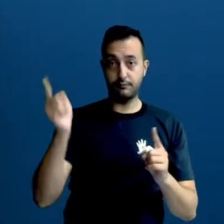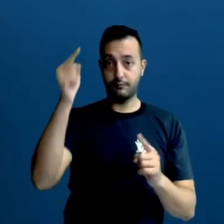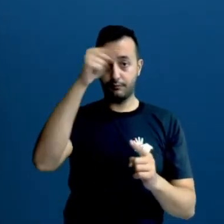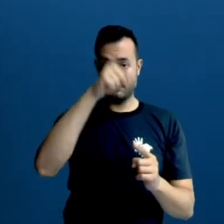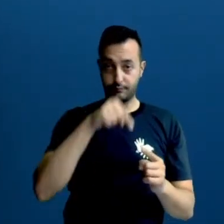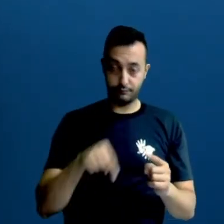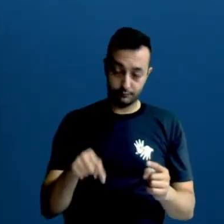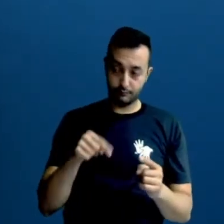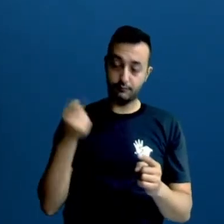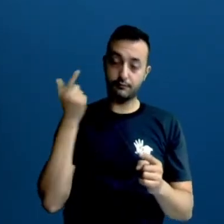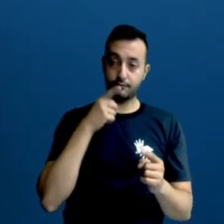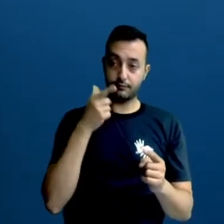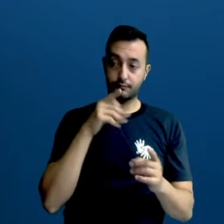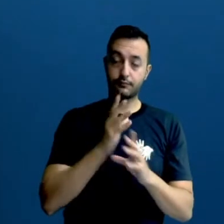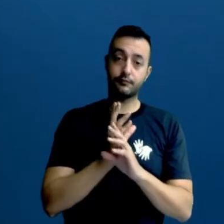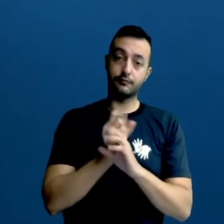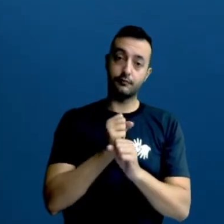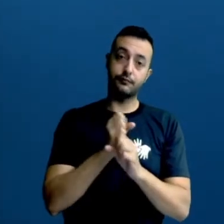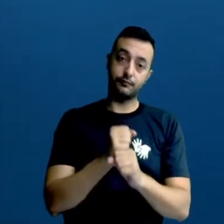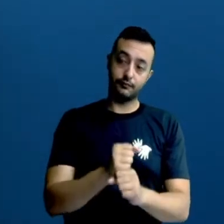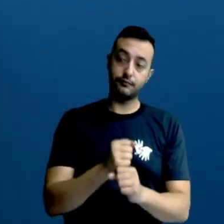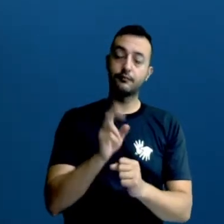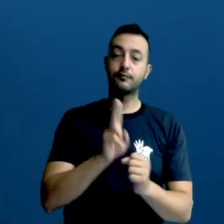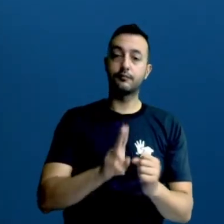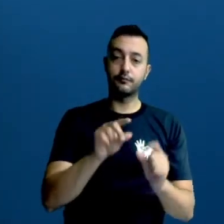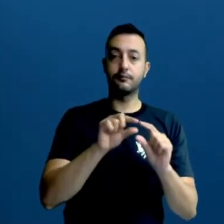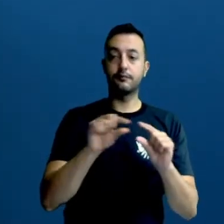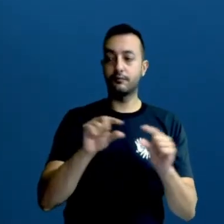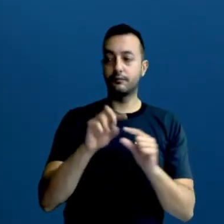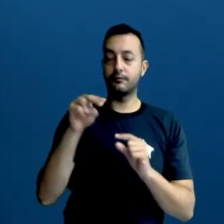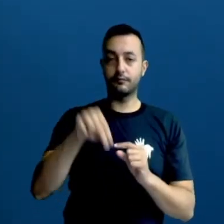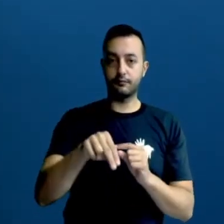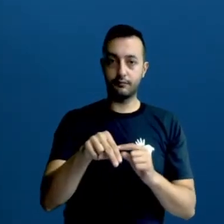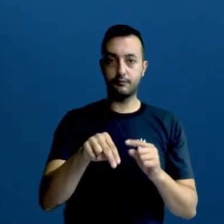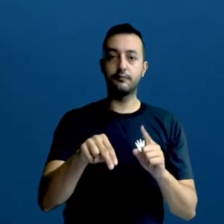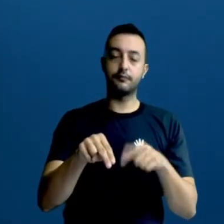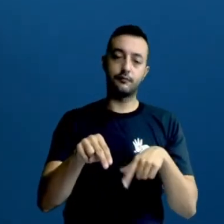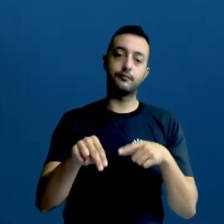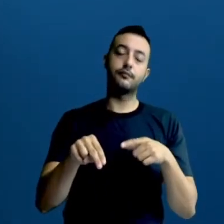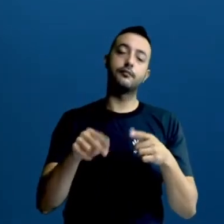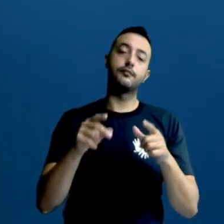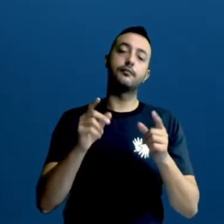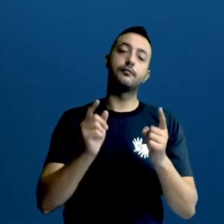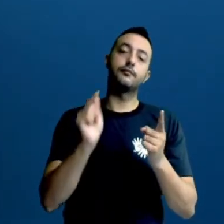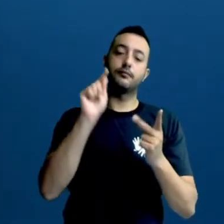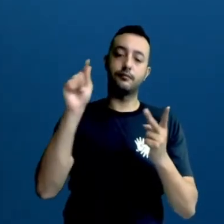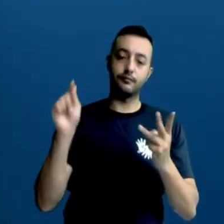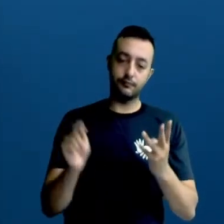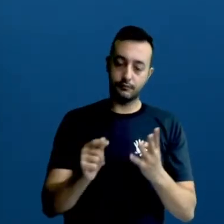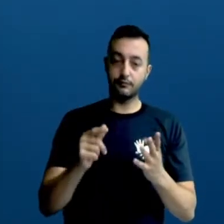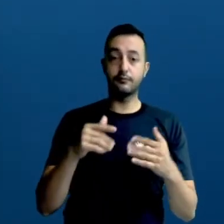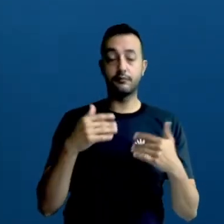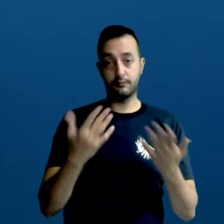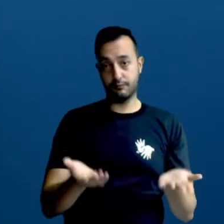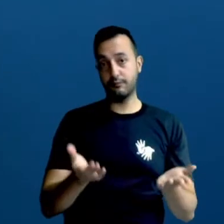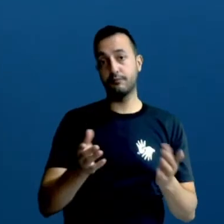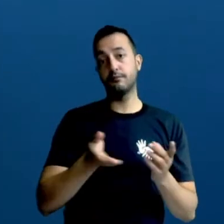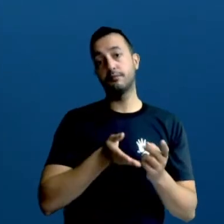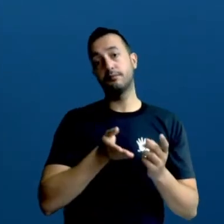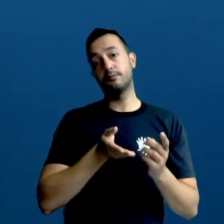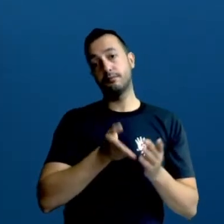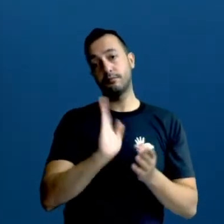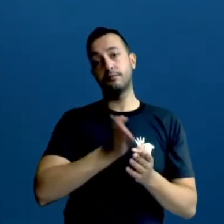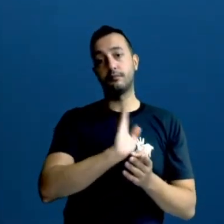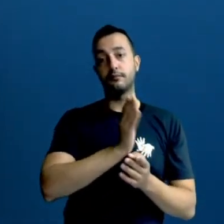chega na quantidade de diagonais usando esta fórmula. N é o número de lados e a quantidade de diagonais é dada por